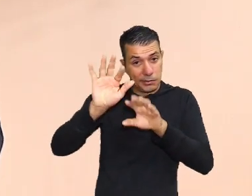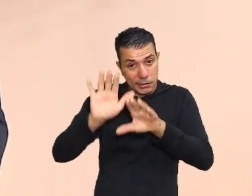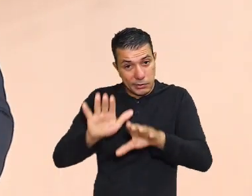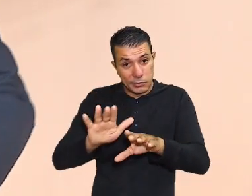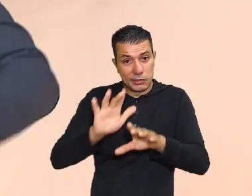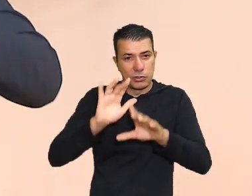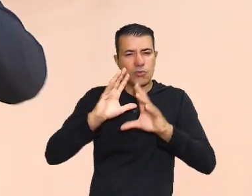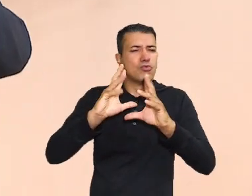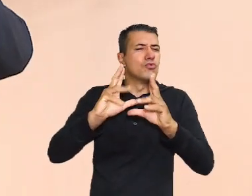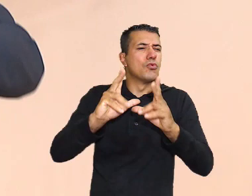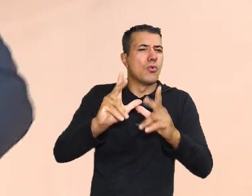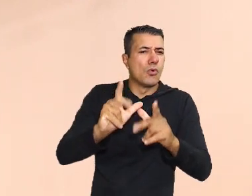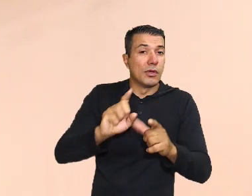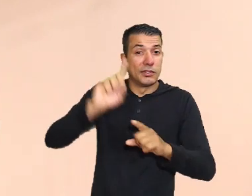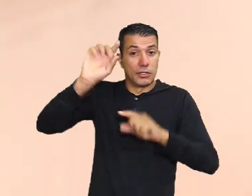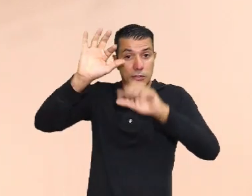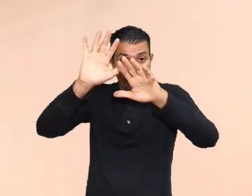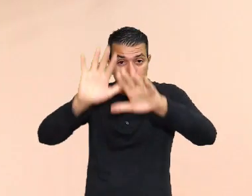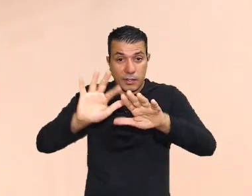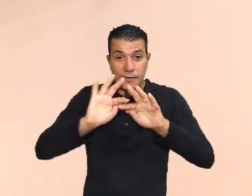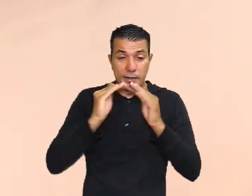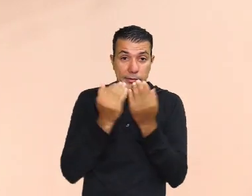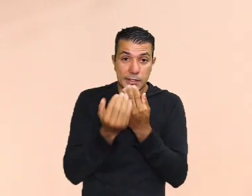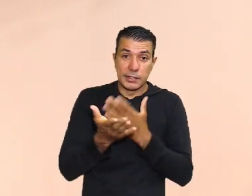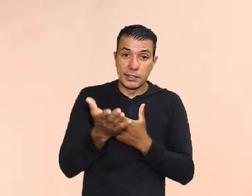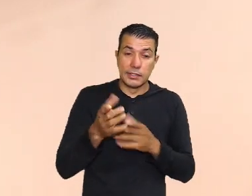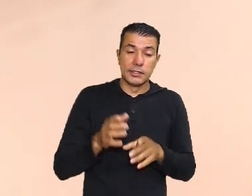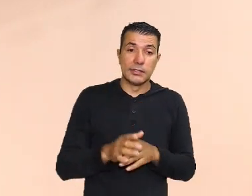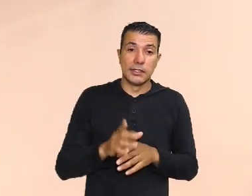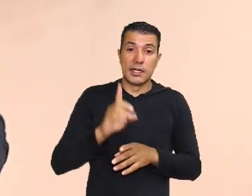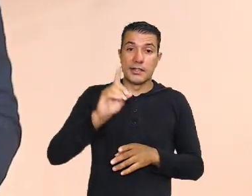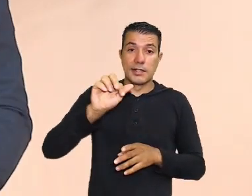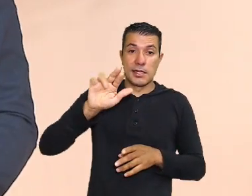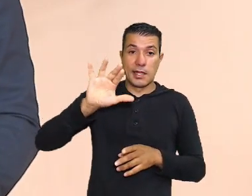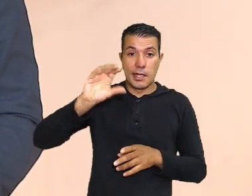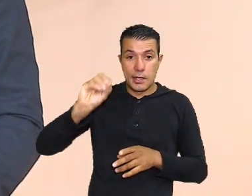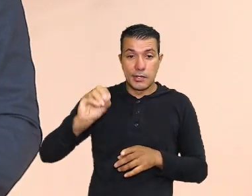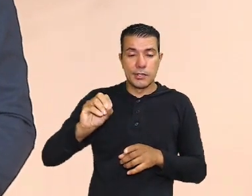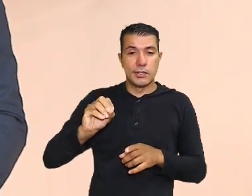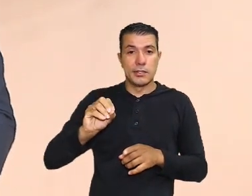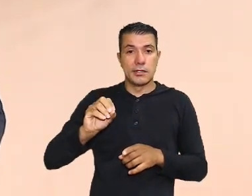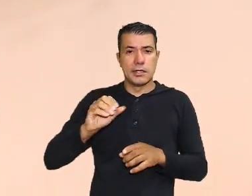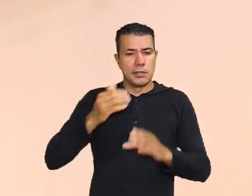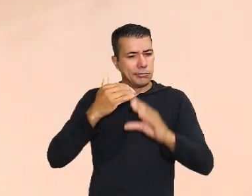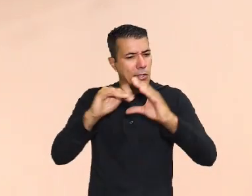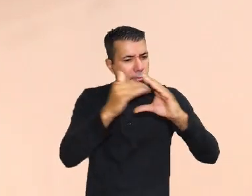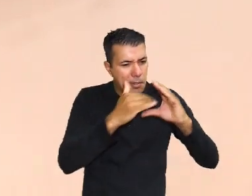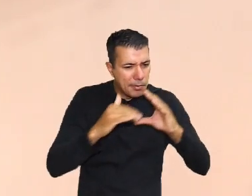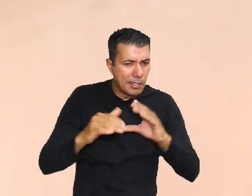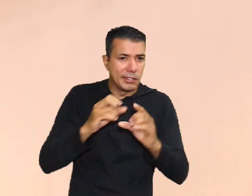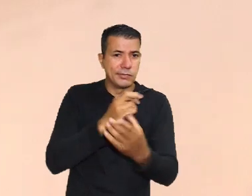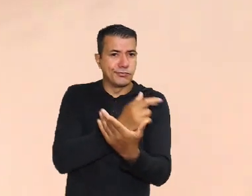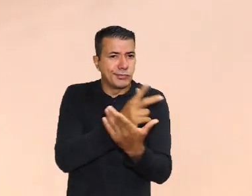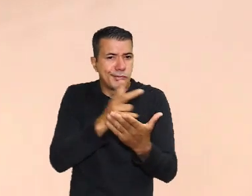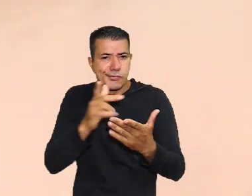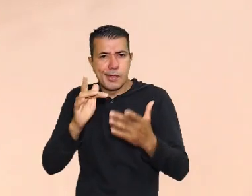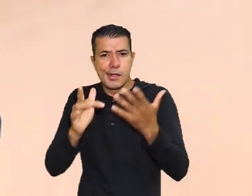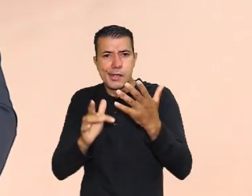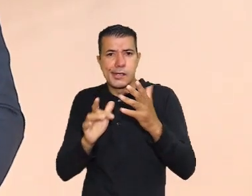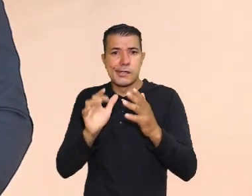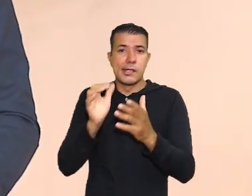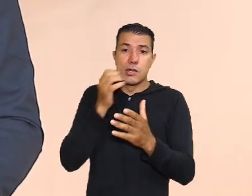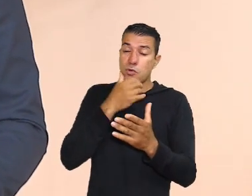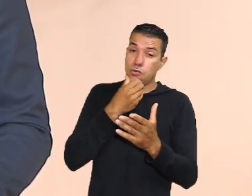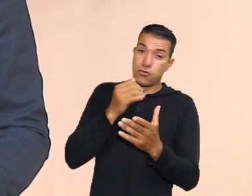as transmissões. Deus abençoe sua família, Cássio. Dario Lavra, sempre mandando sua mensagem aqui, junto com sua esposa